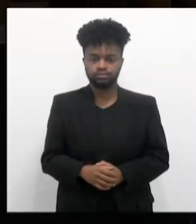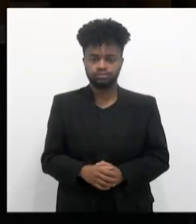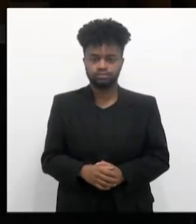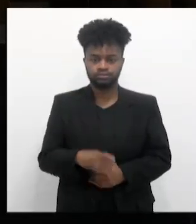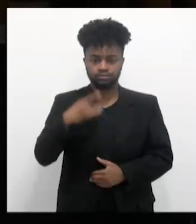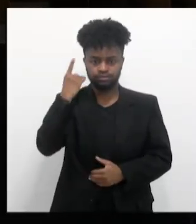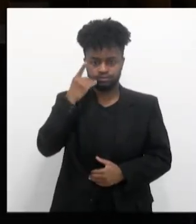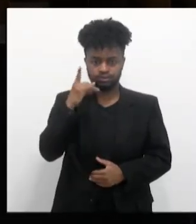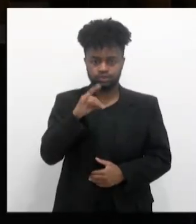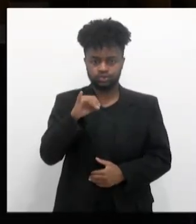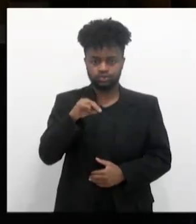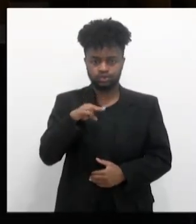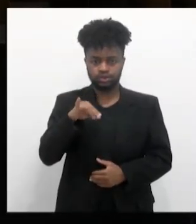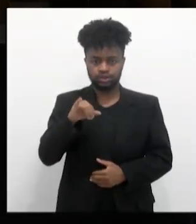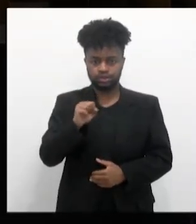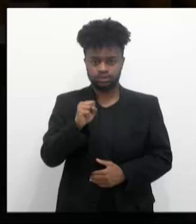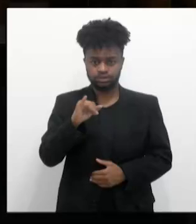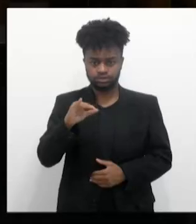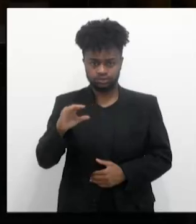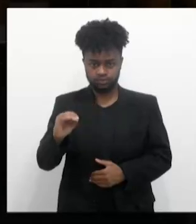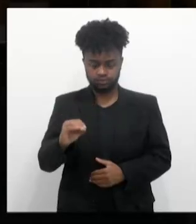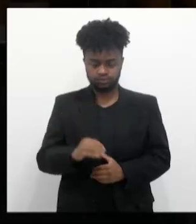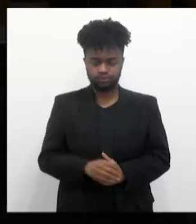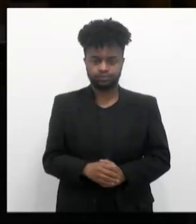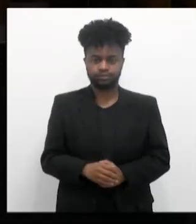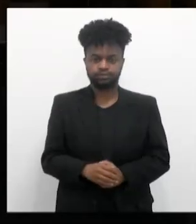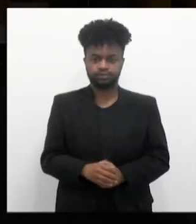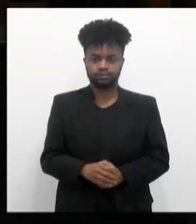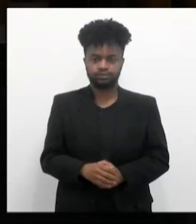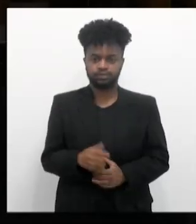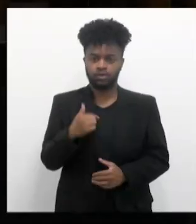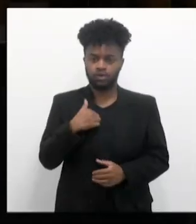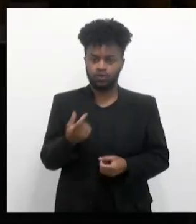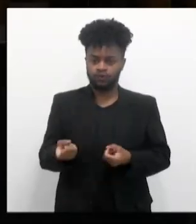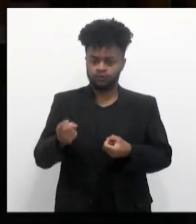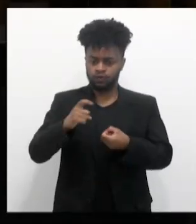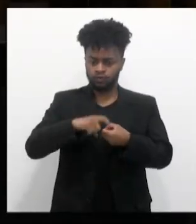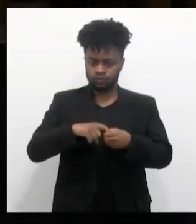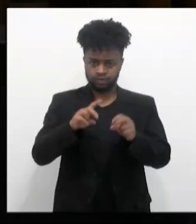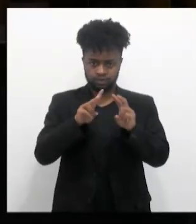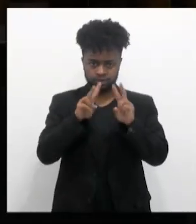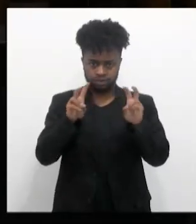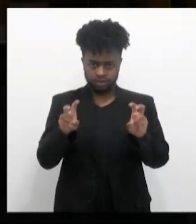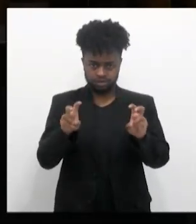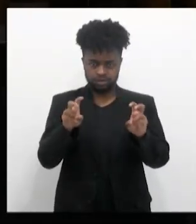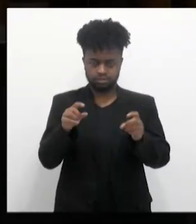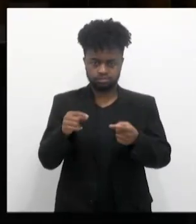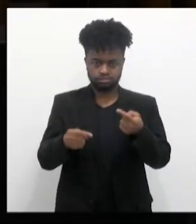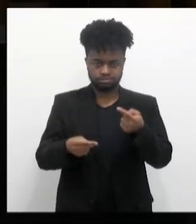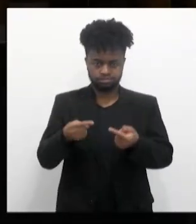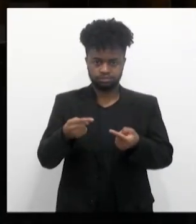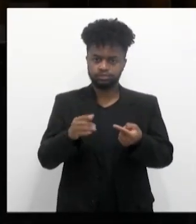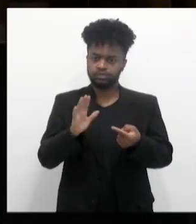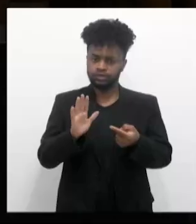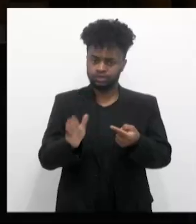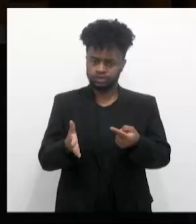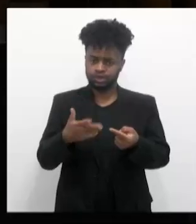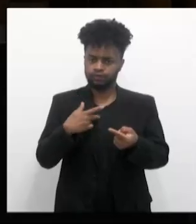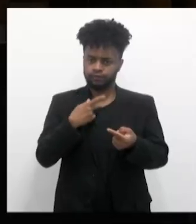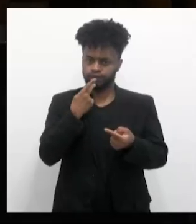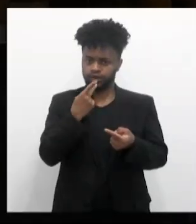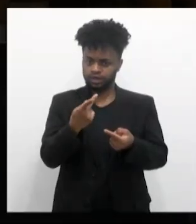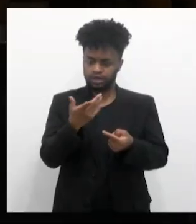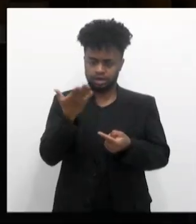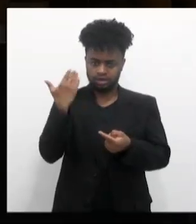Deputado Dionísio Lins, vou voltar a um tema que já tinha aqui me